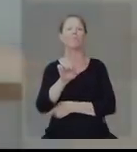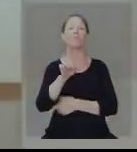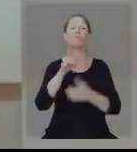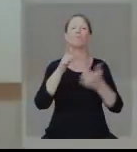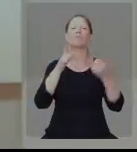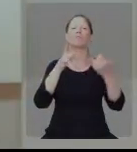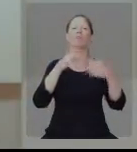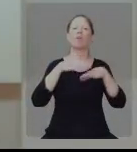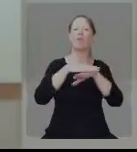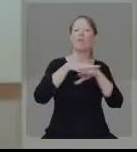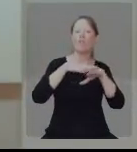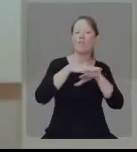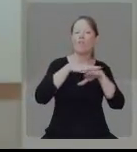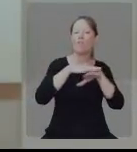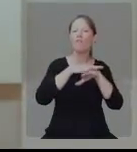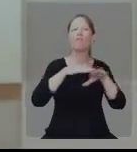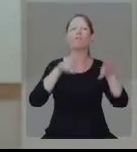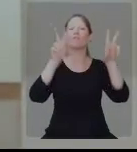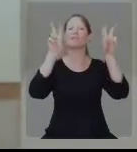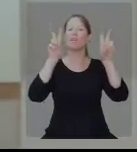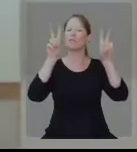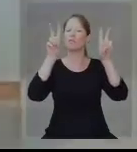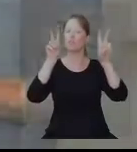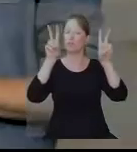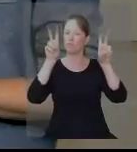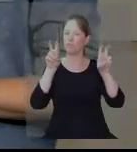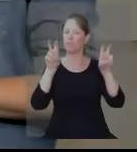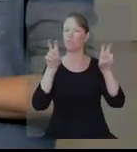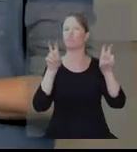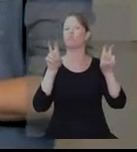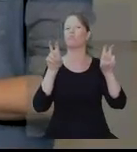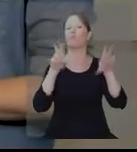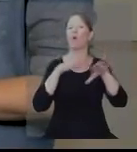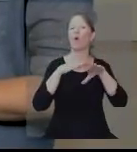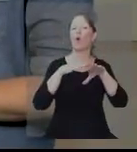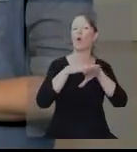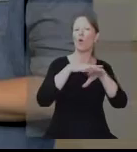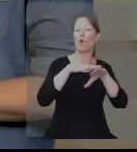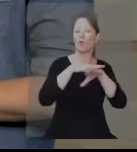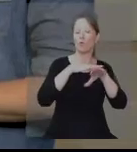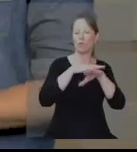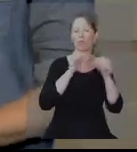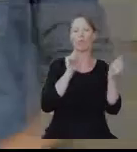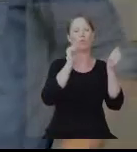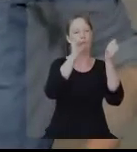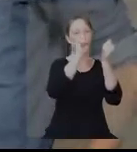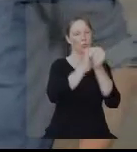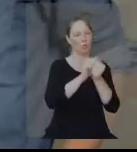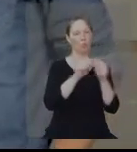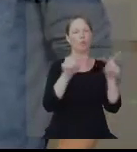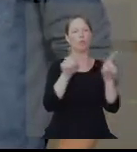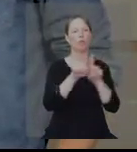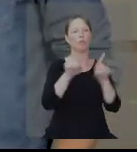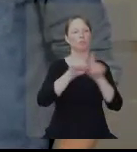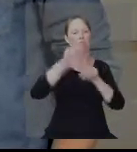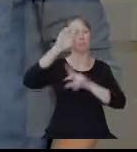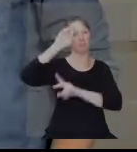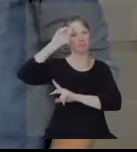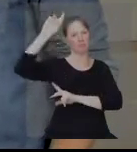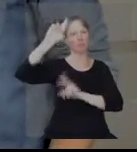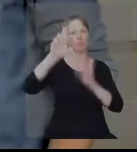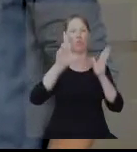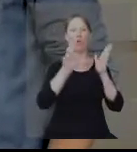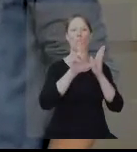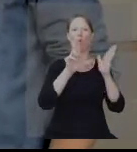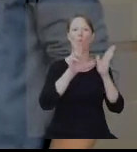Luana? Vamos teologar, então, com o vice-presidente de ensino, pastor Joel Miller, que conversou com o reitor da UBRA de Palmas,